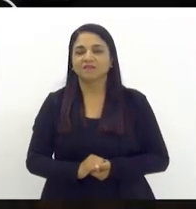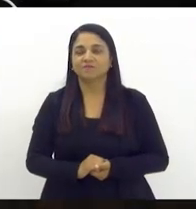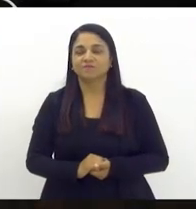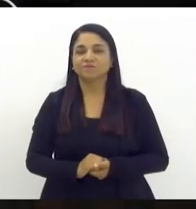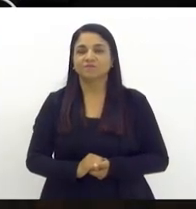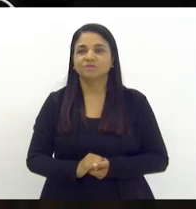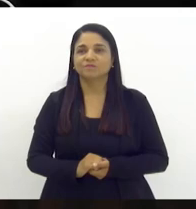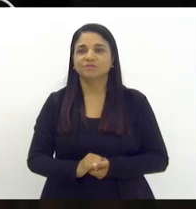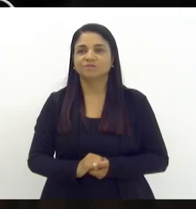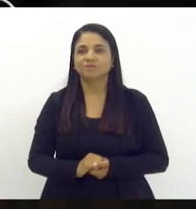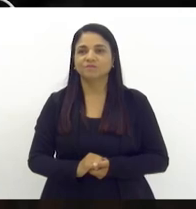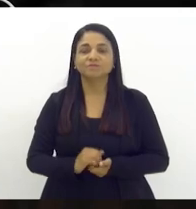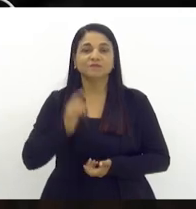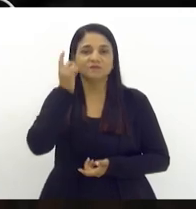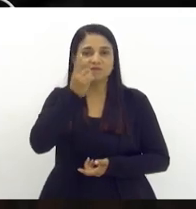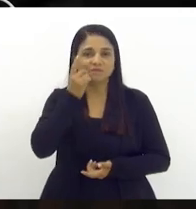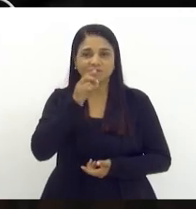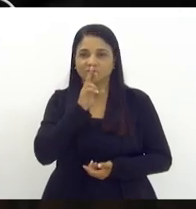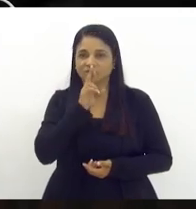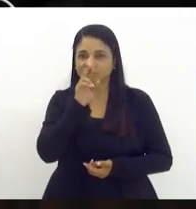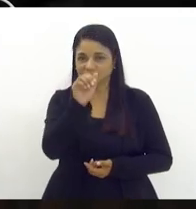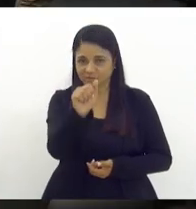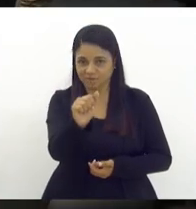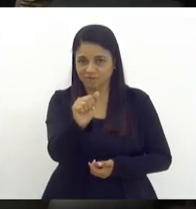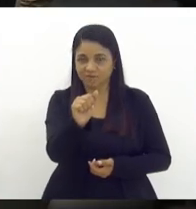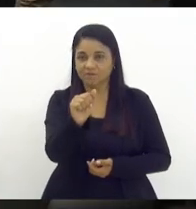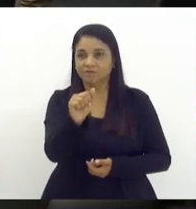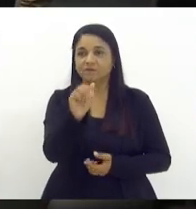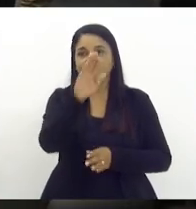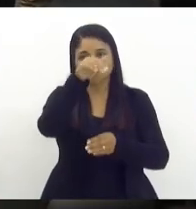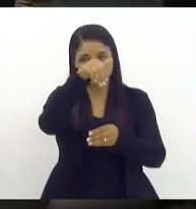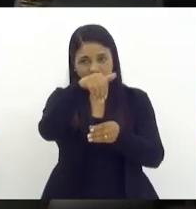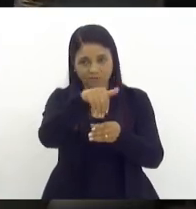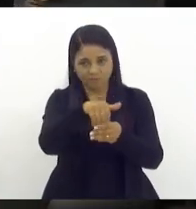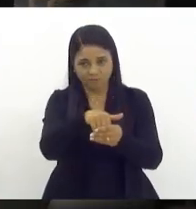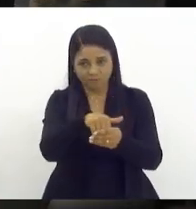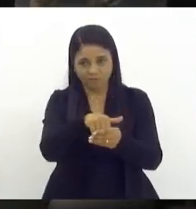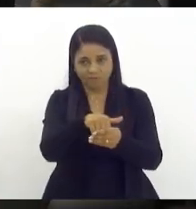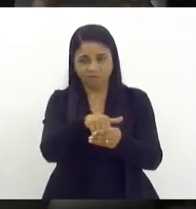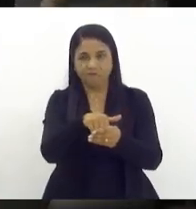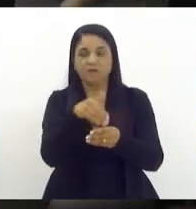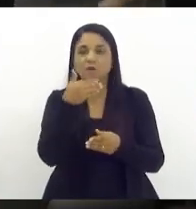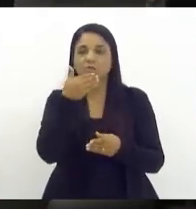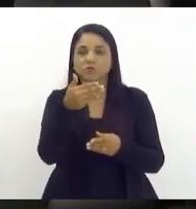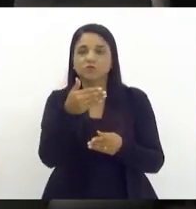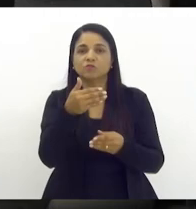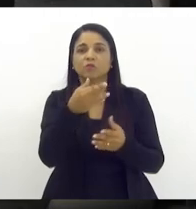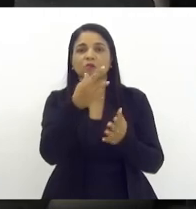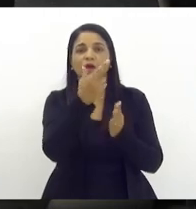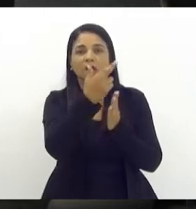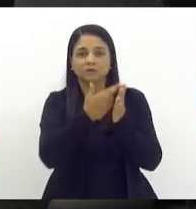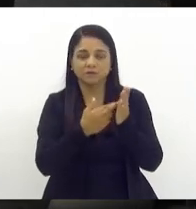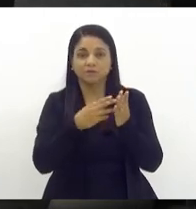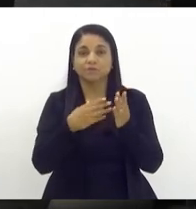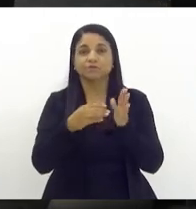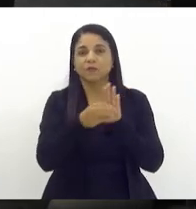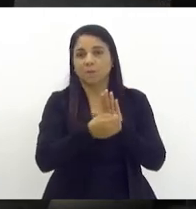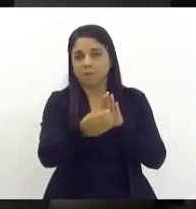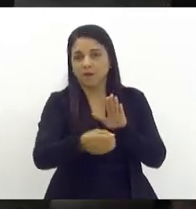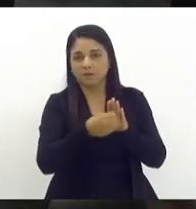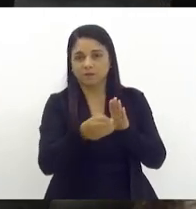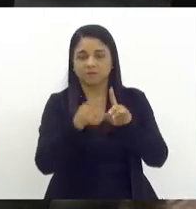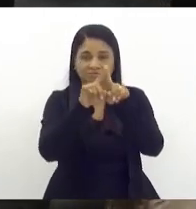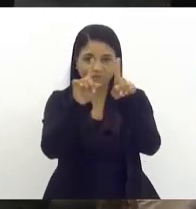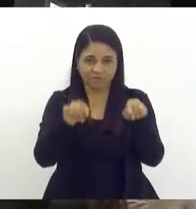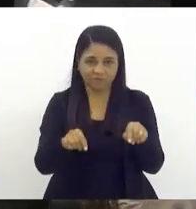Deputado Rodrigo Amorim, está concluído o voto. Concluído, pedindo forma final de redação, senhor presidente. Para emitir parecer pela Comissão de